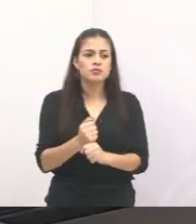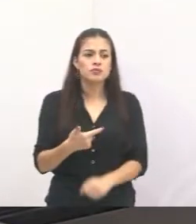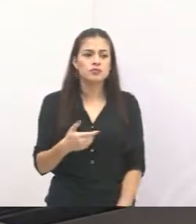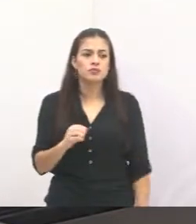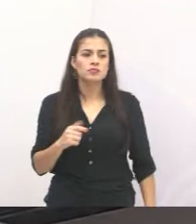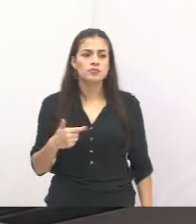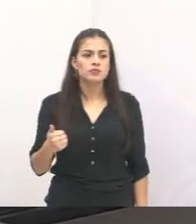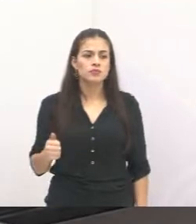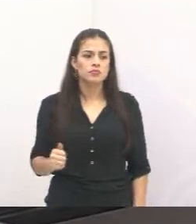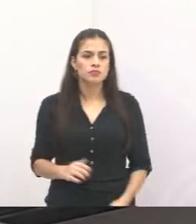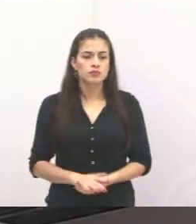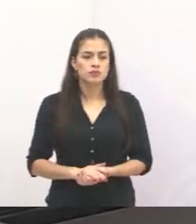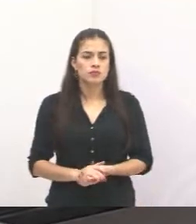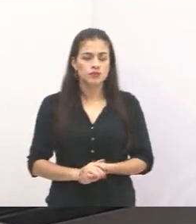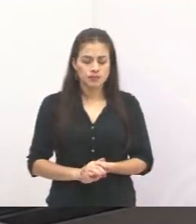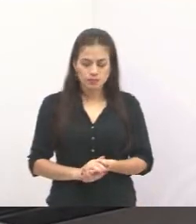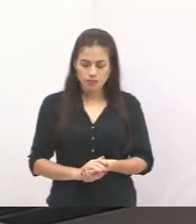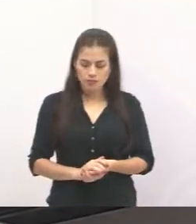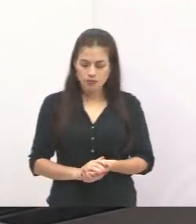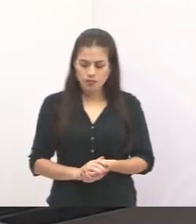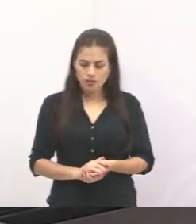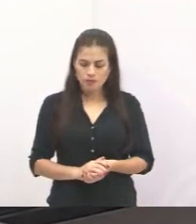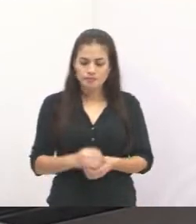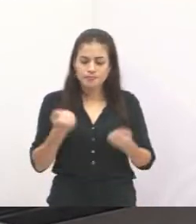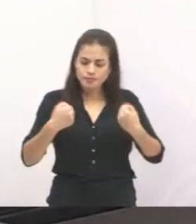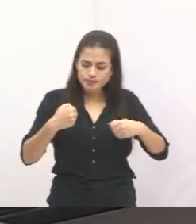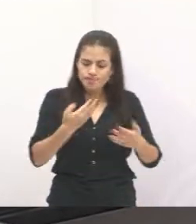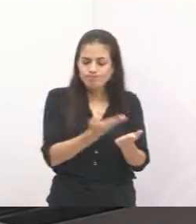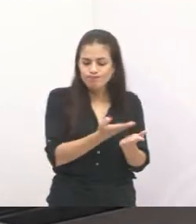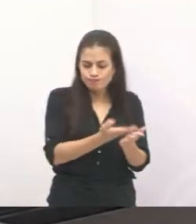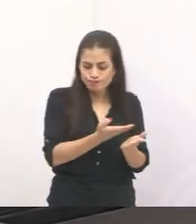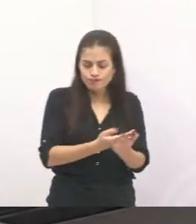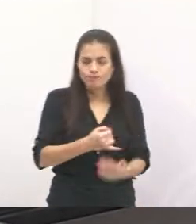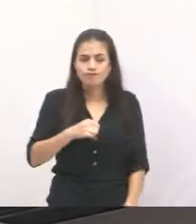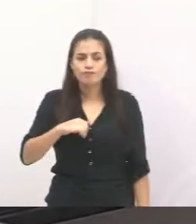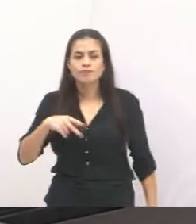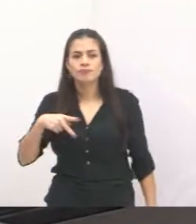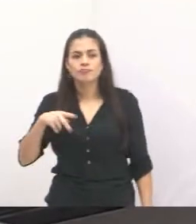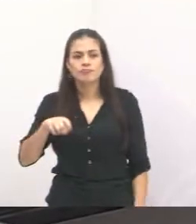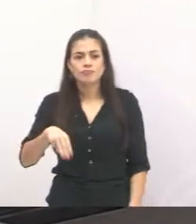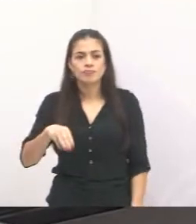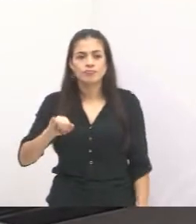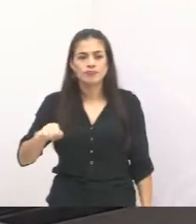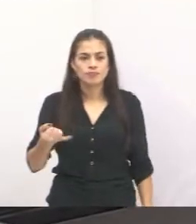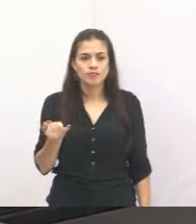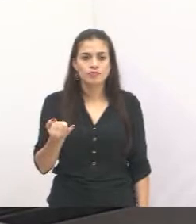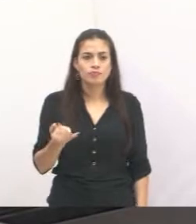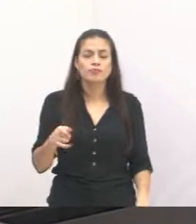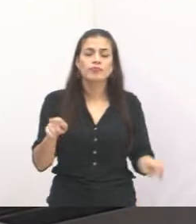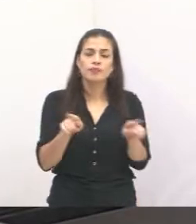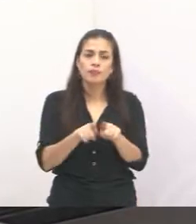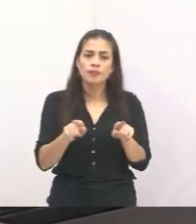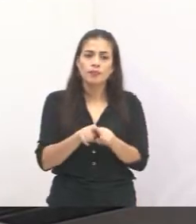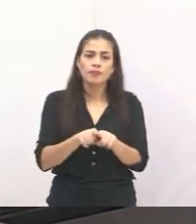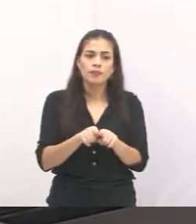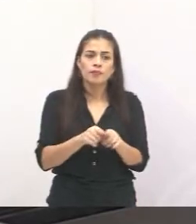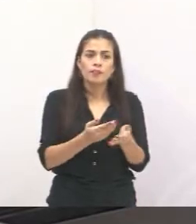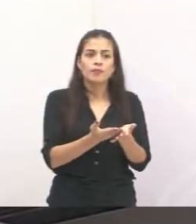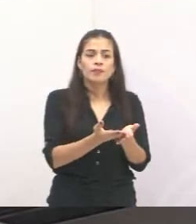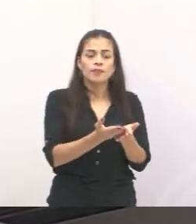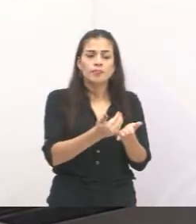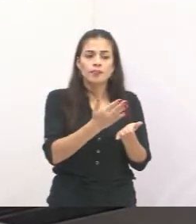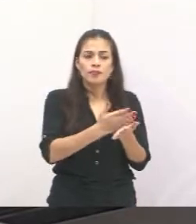atuarial do IPMJ e também para que esse reparcelamento e